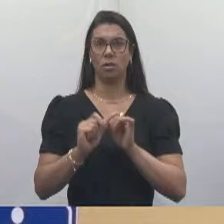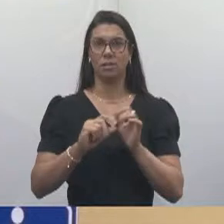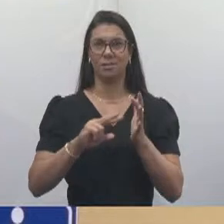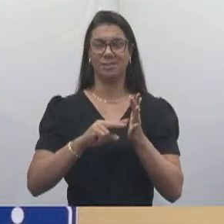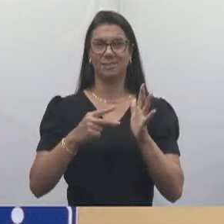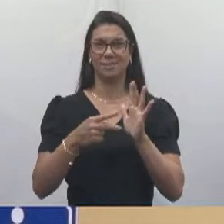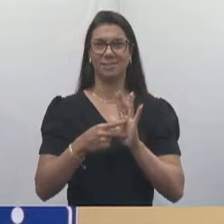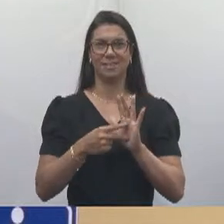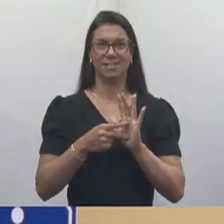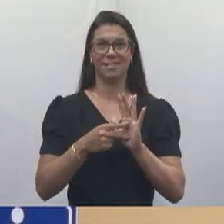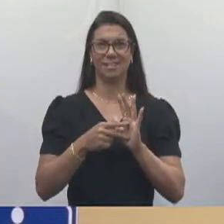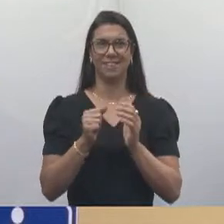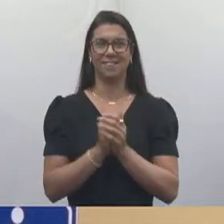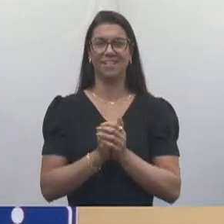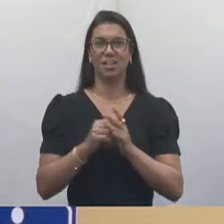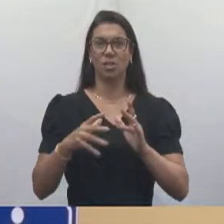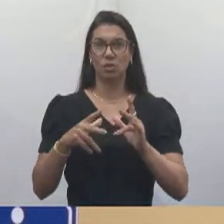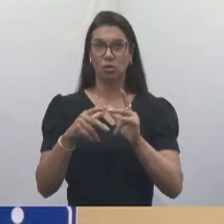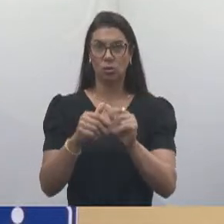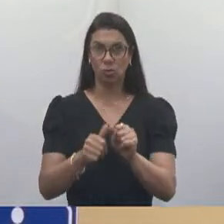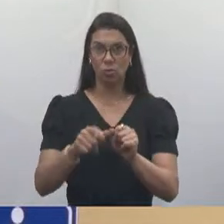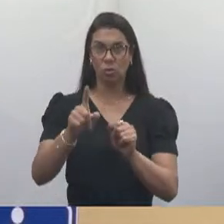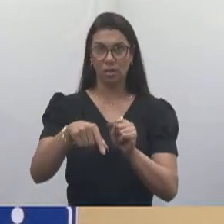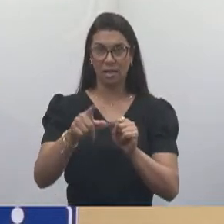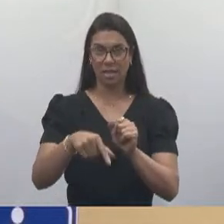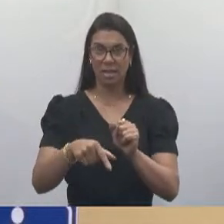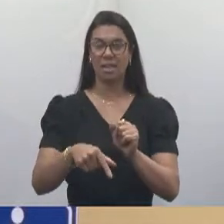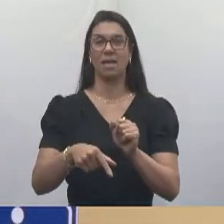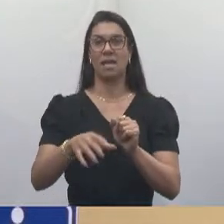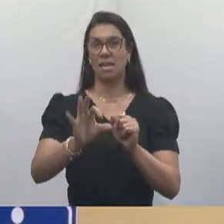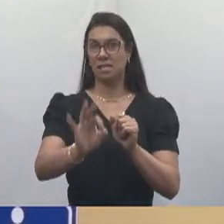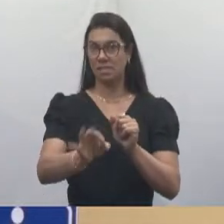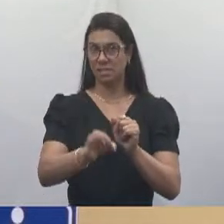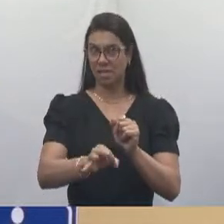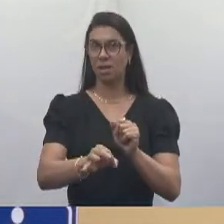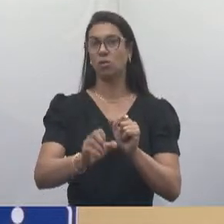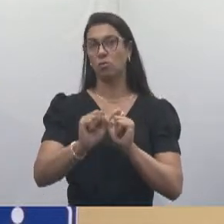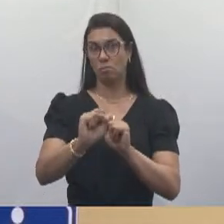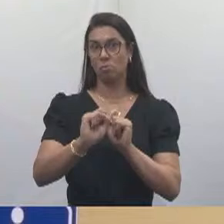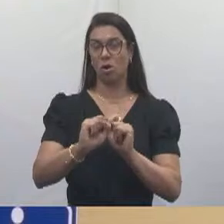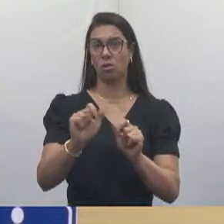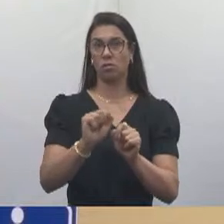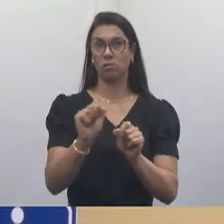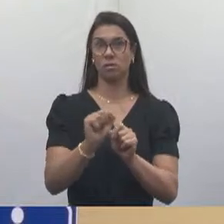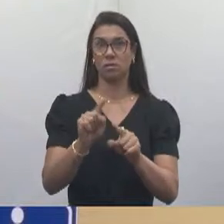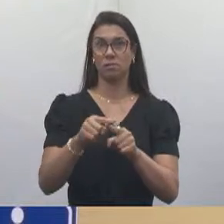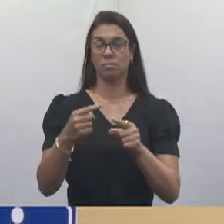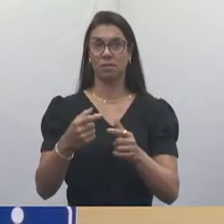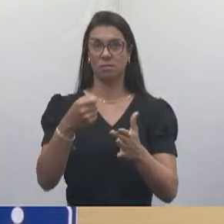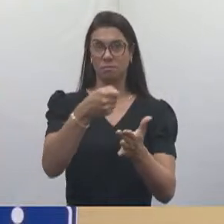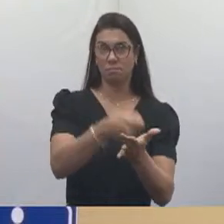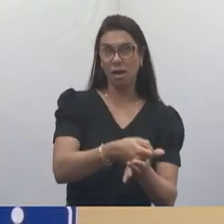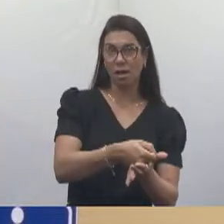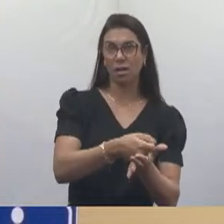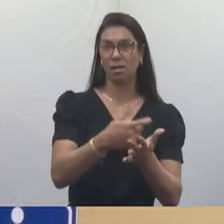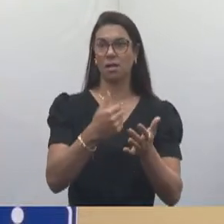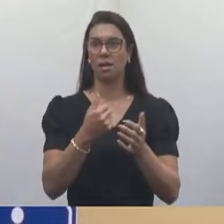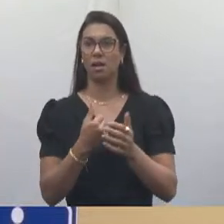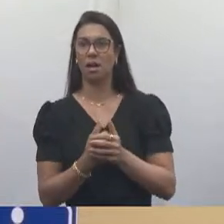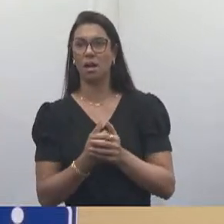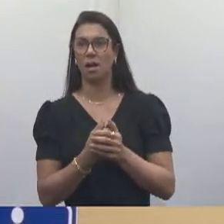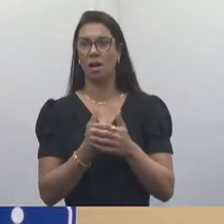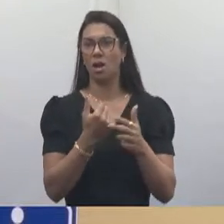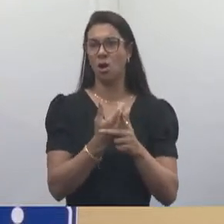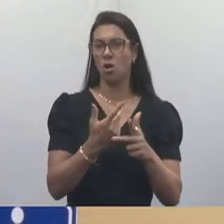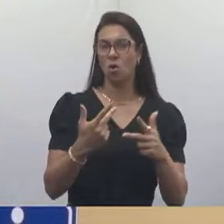significa que nem tudo que é legal é moral. Então, pagar função gratificada para